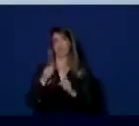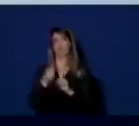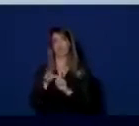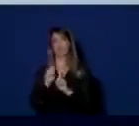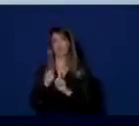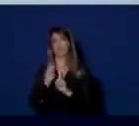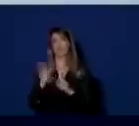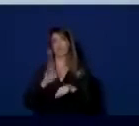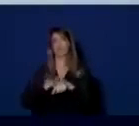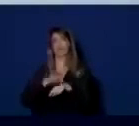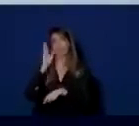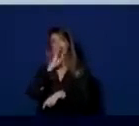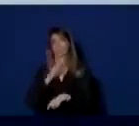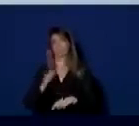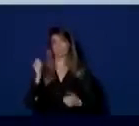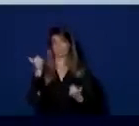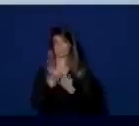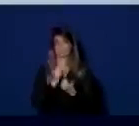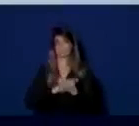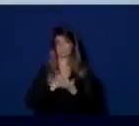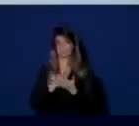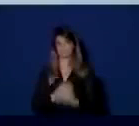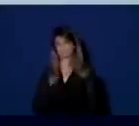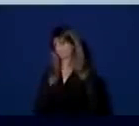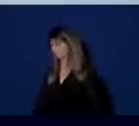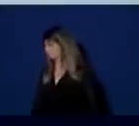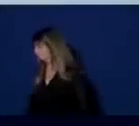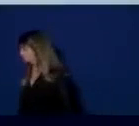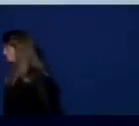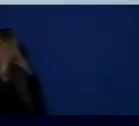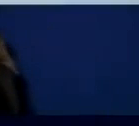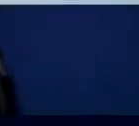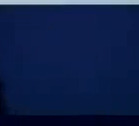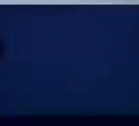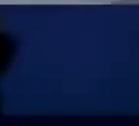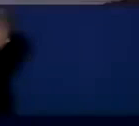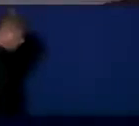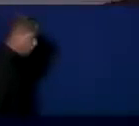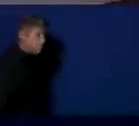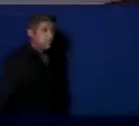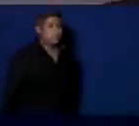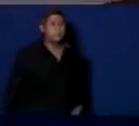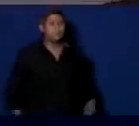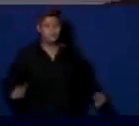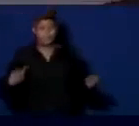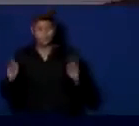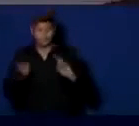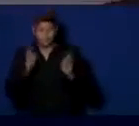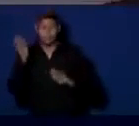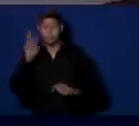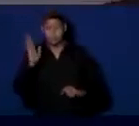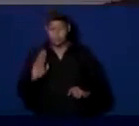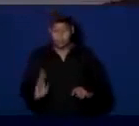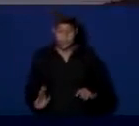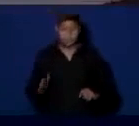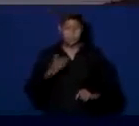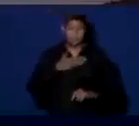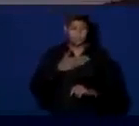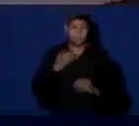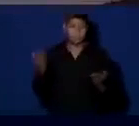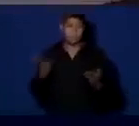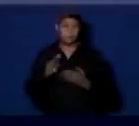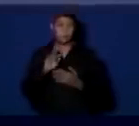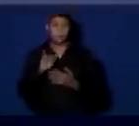Brasil. Bom, Luiz, eu vou trazer aqui a discussão de Brasil para você. Eu vou pegar um momento meu, William Vac,